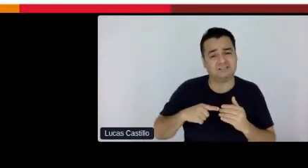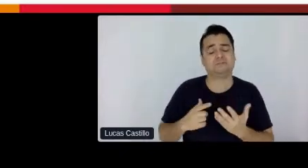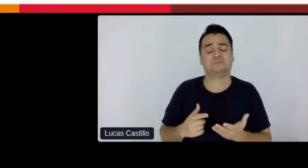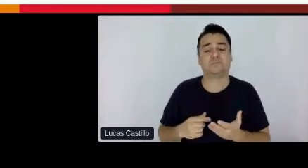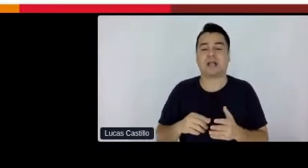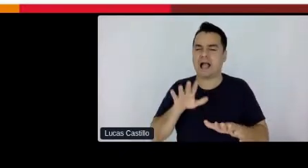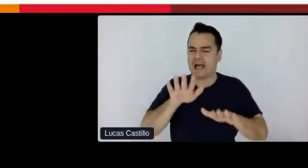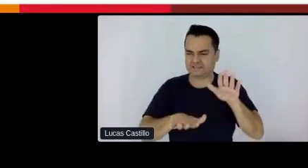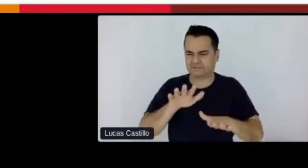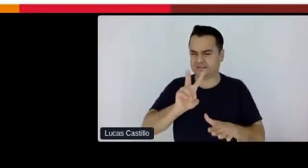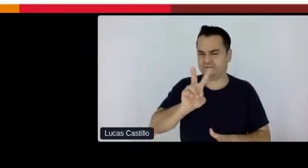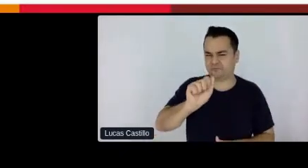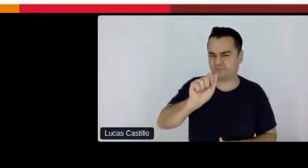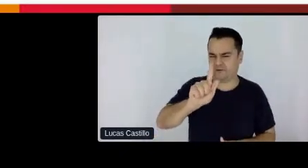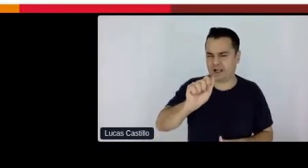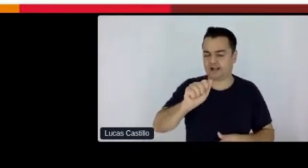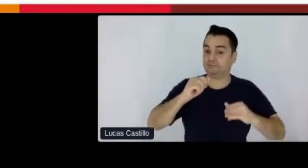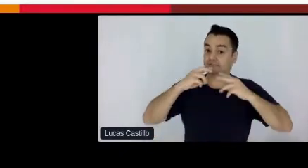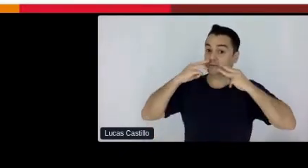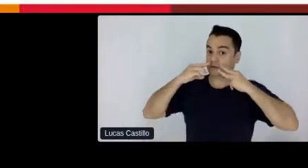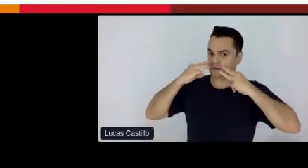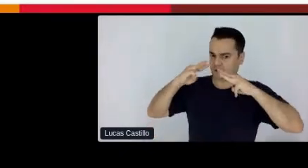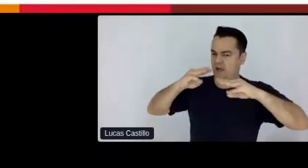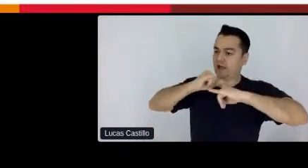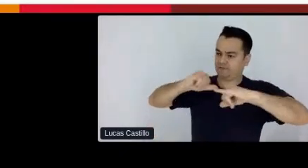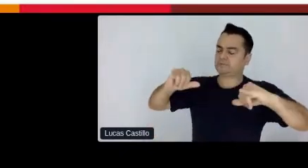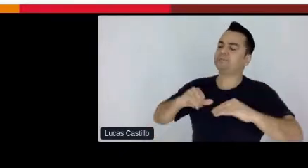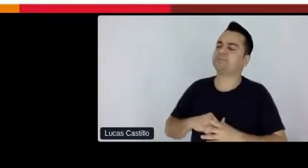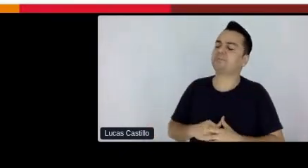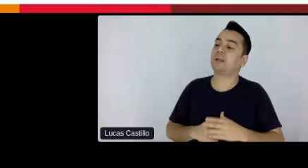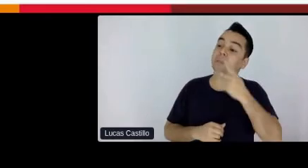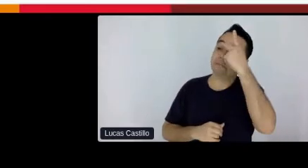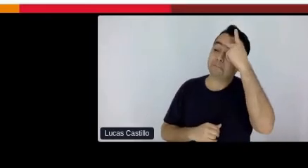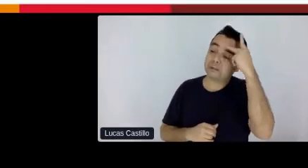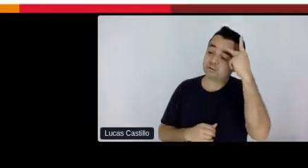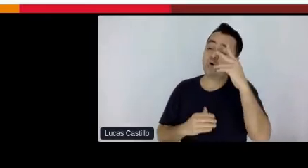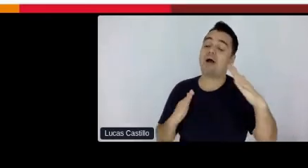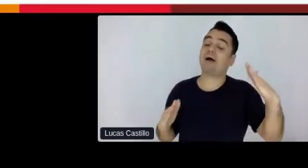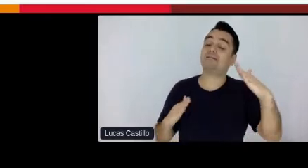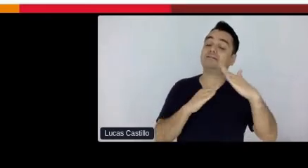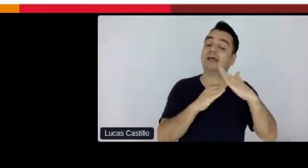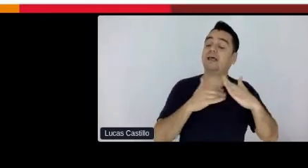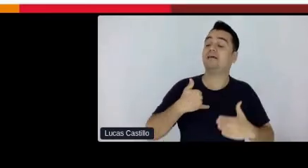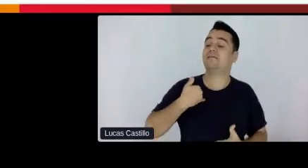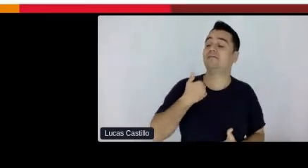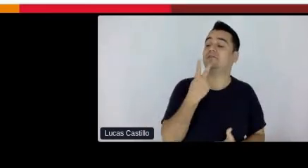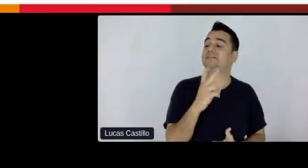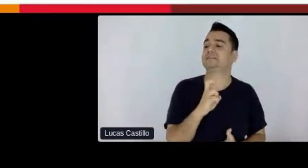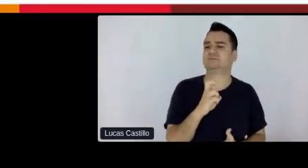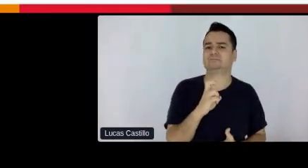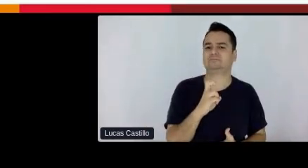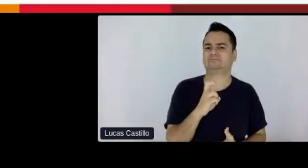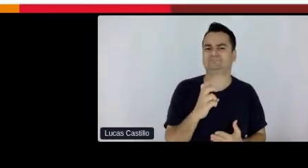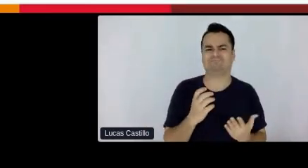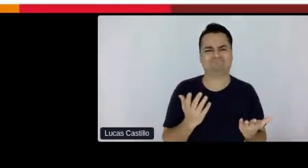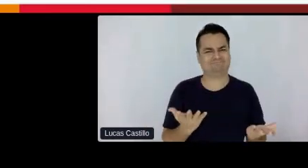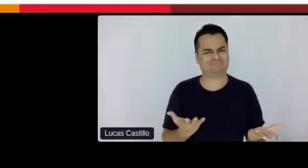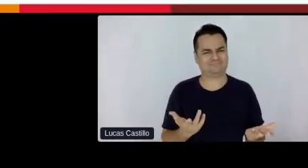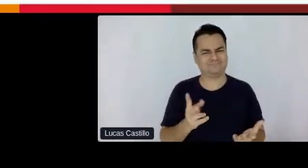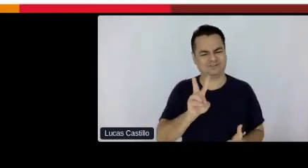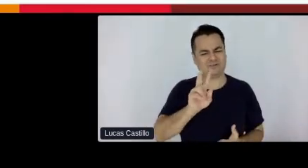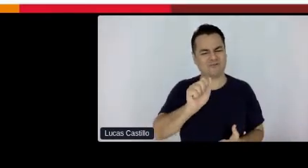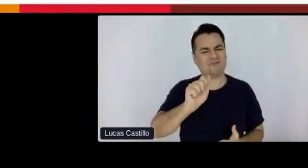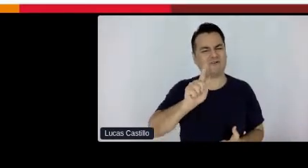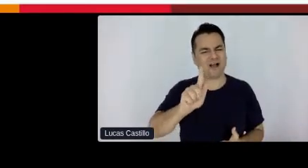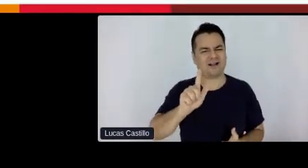dizem assim, perfil pessoas até 25 anos, né? Isso é complicado a gente colocar numa vaga de emprego, mas